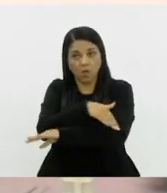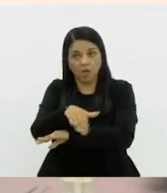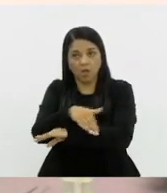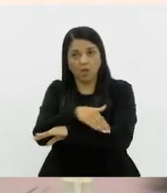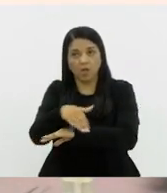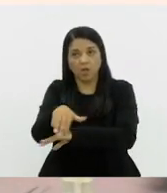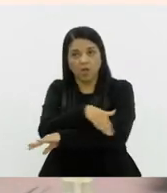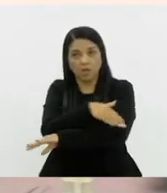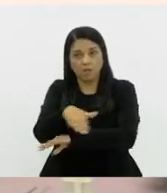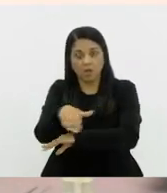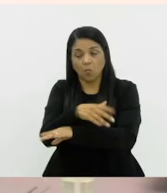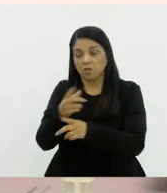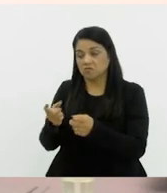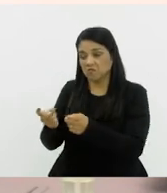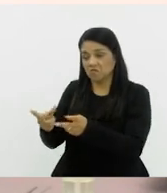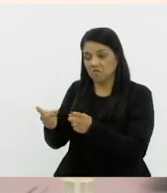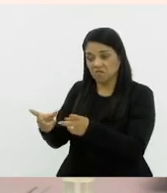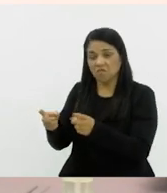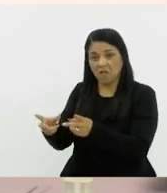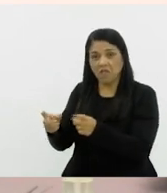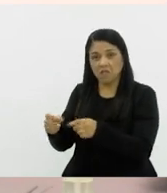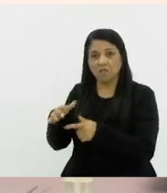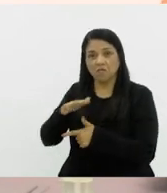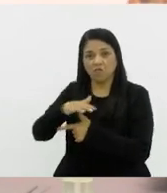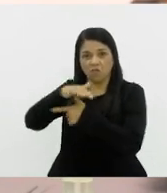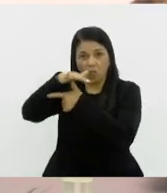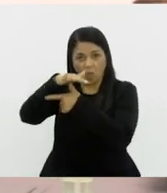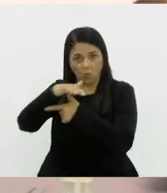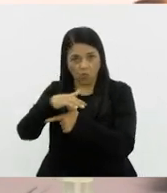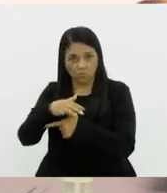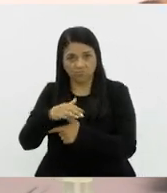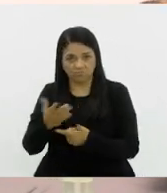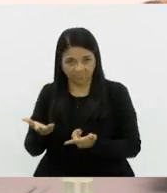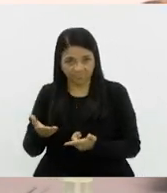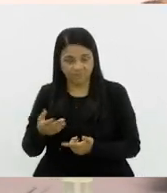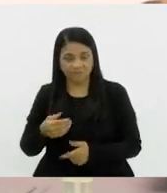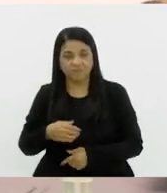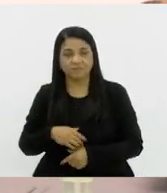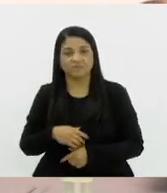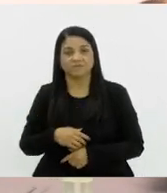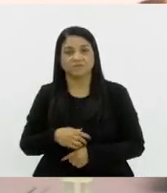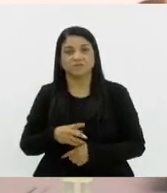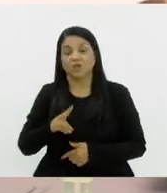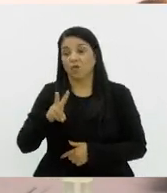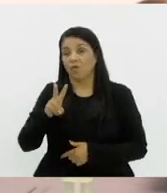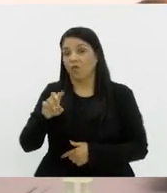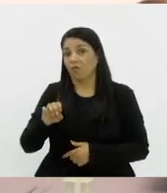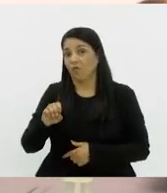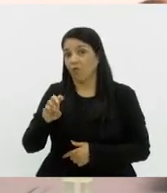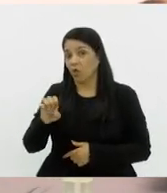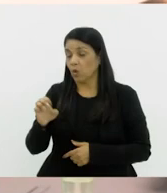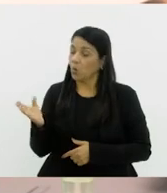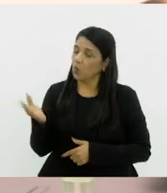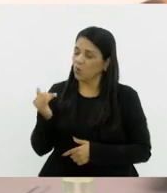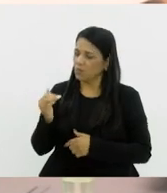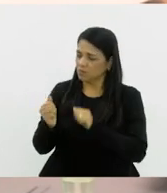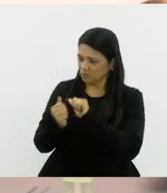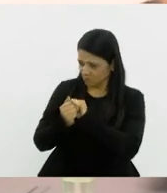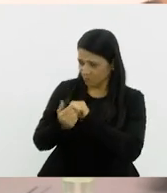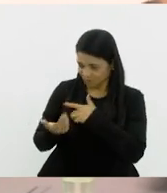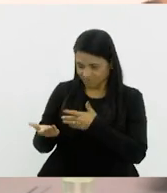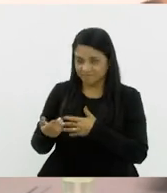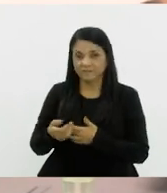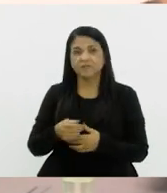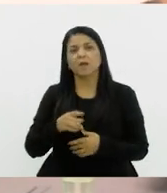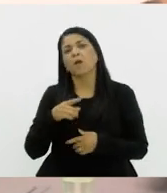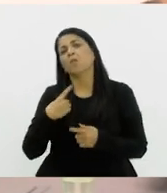na calçada eles estão sendo expostos. Eu queria saber por que que as empresas têm esse direito.